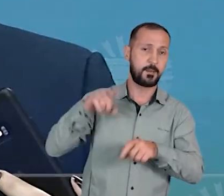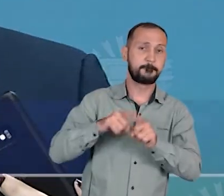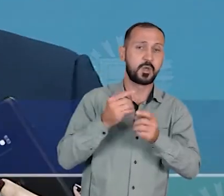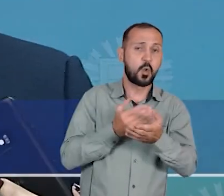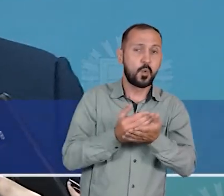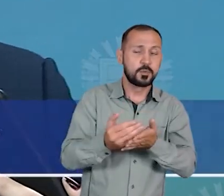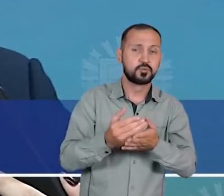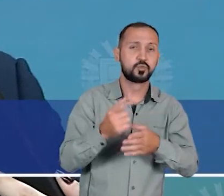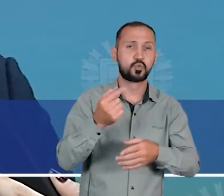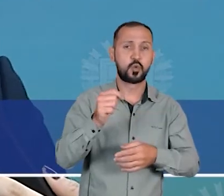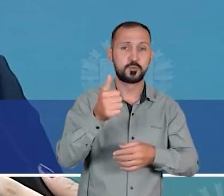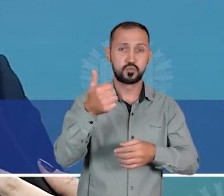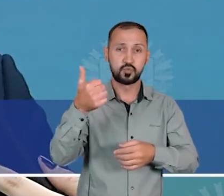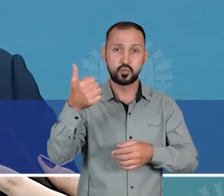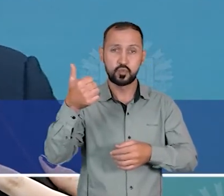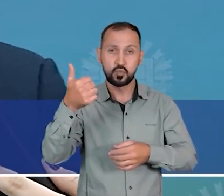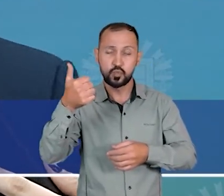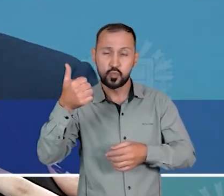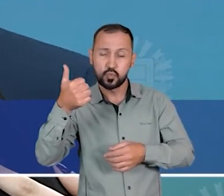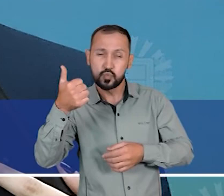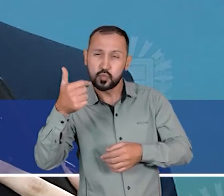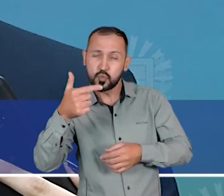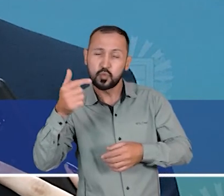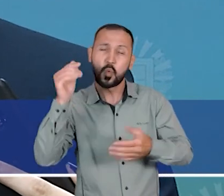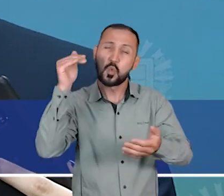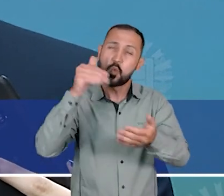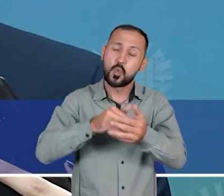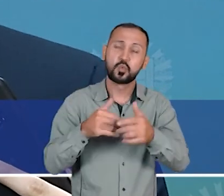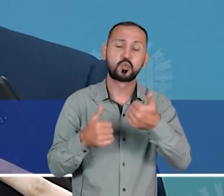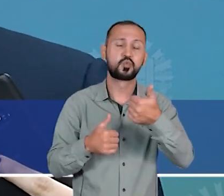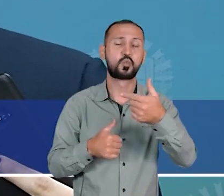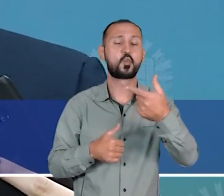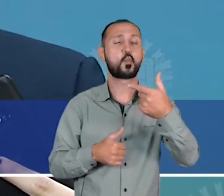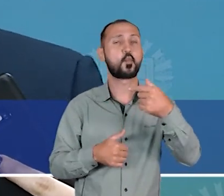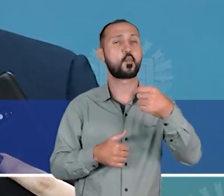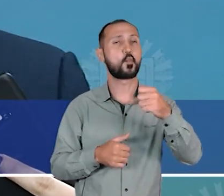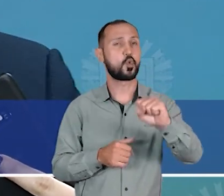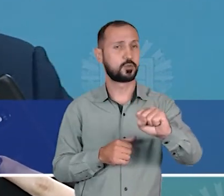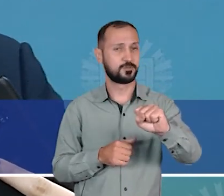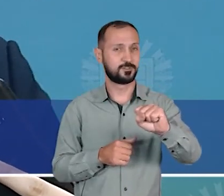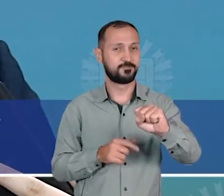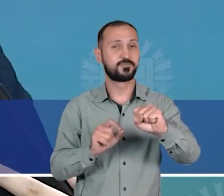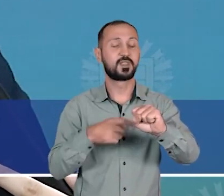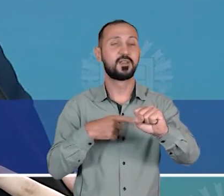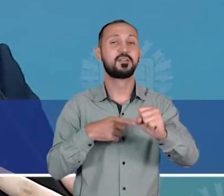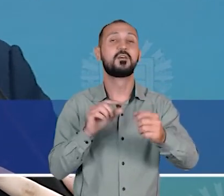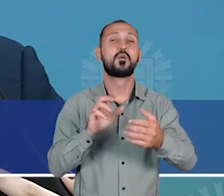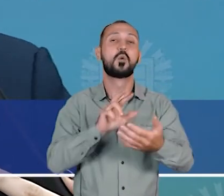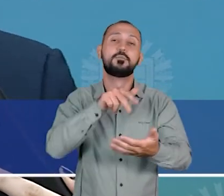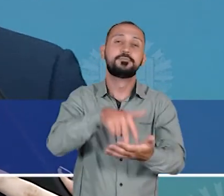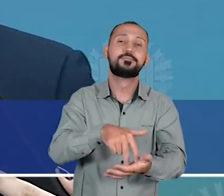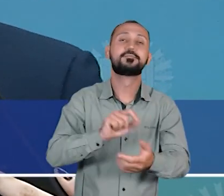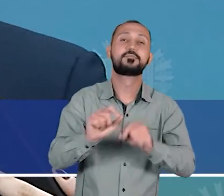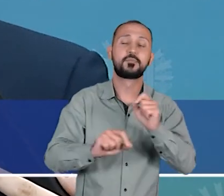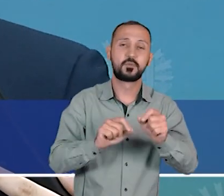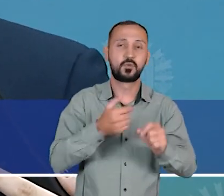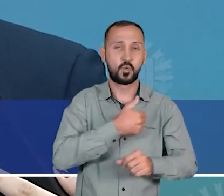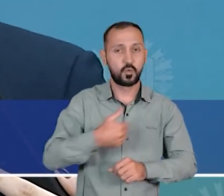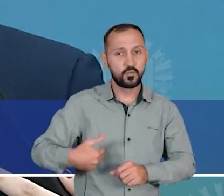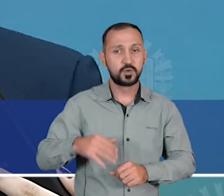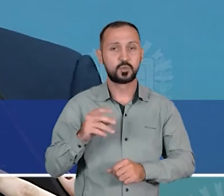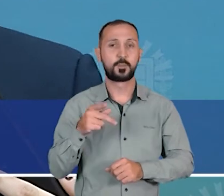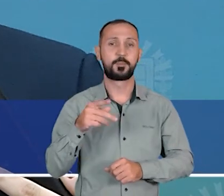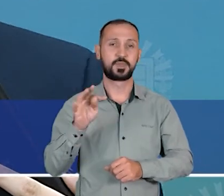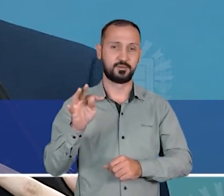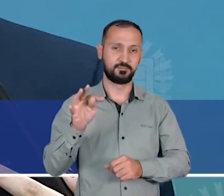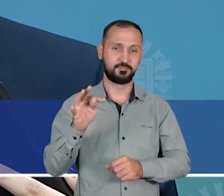governos. Porém, eles são de 2012 a 2018. Então, quem esteve à frente do país nesse período foi